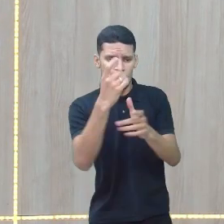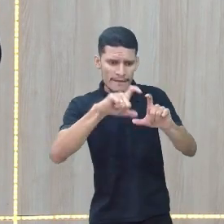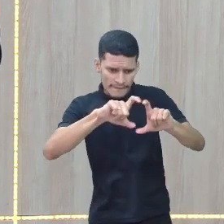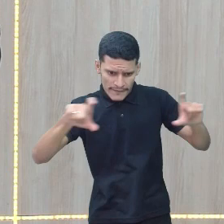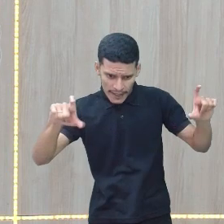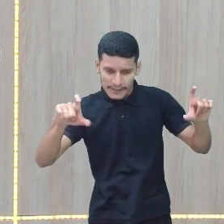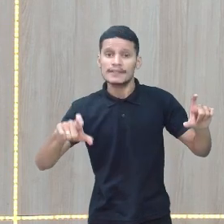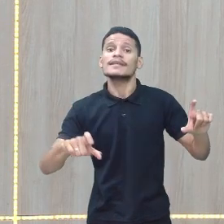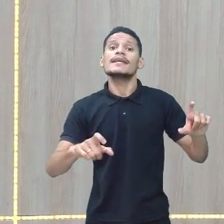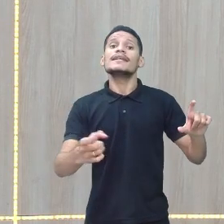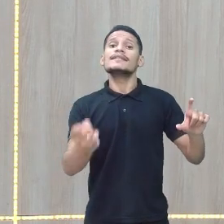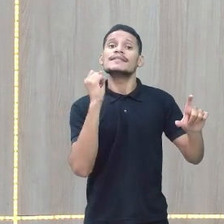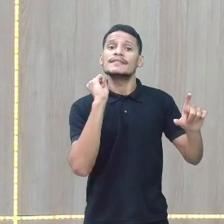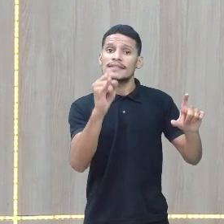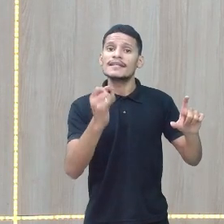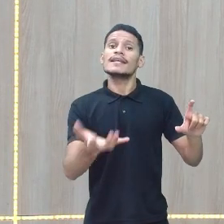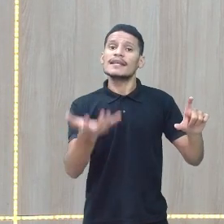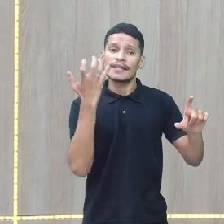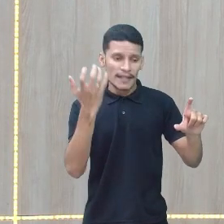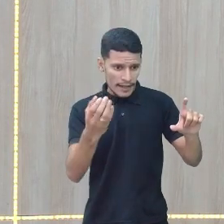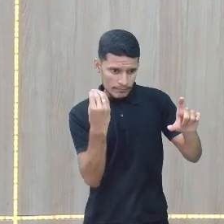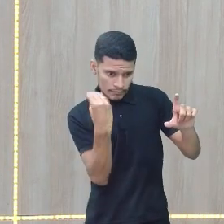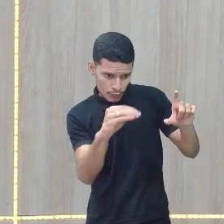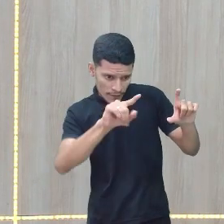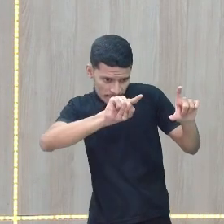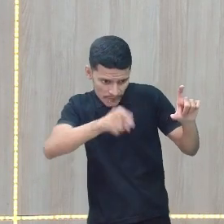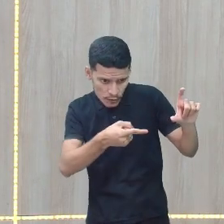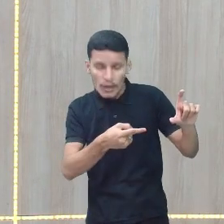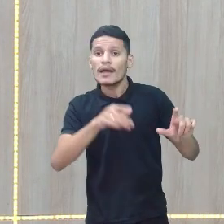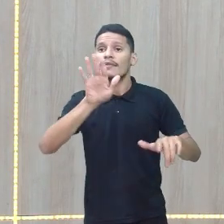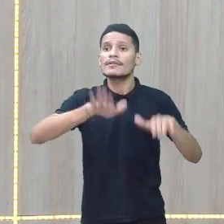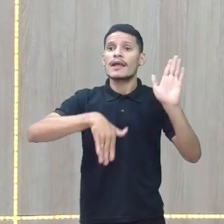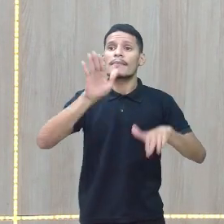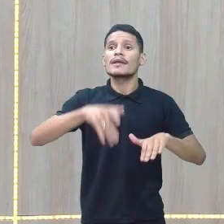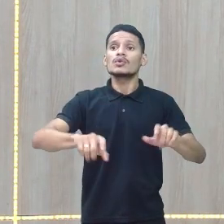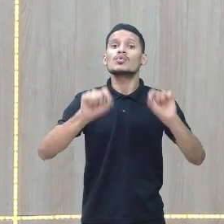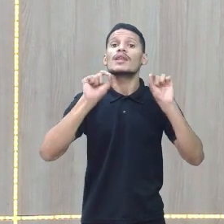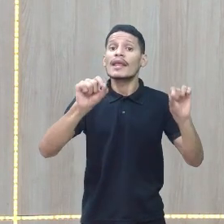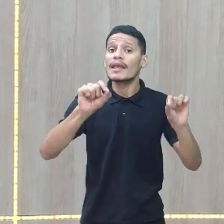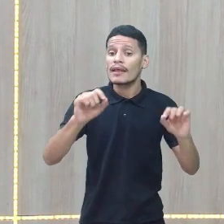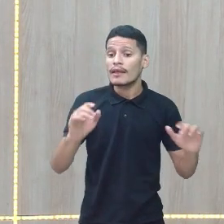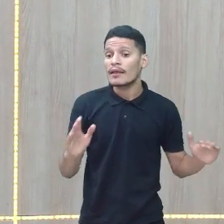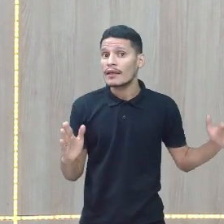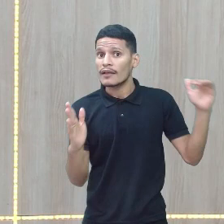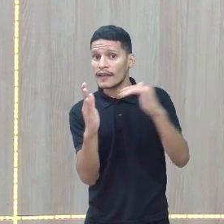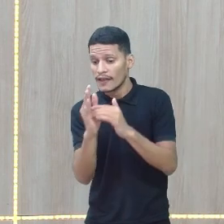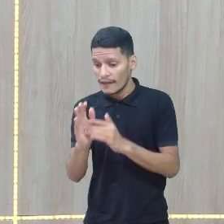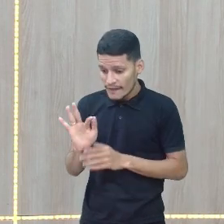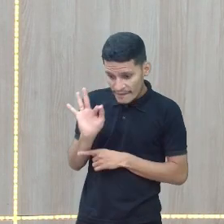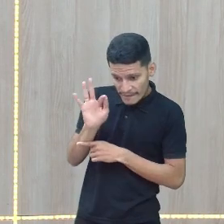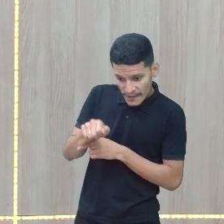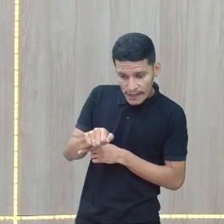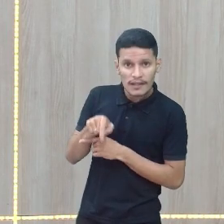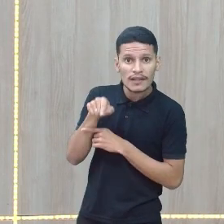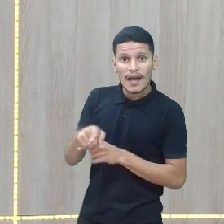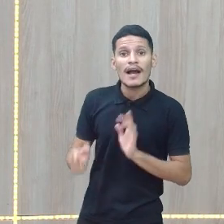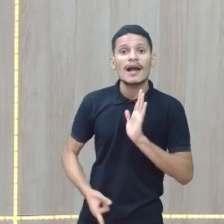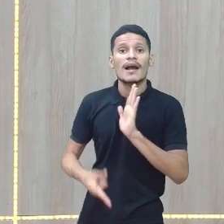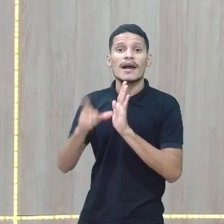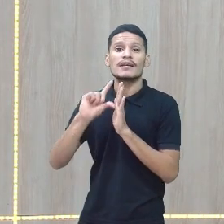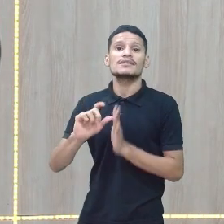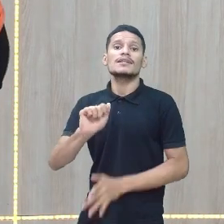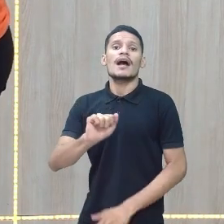oração, se quiser colocar a vírgula, o local da vírgula é onde? Aqui, não é? Antes